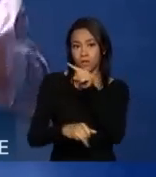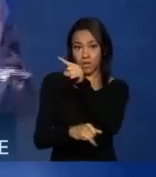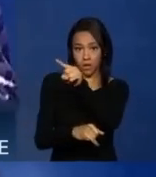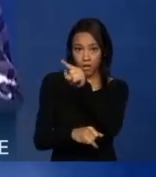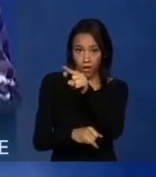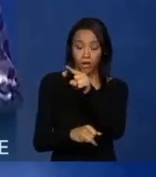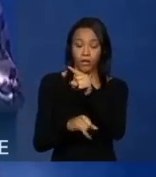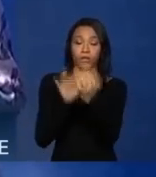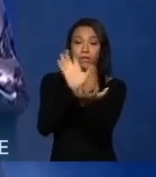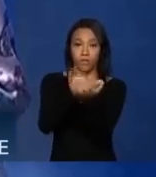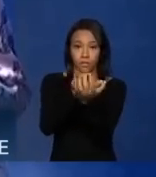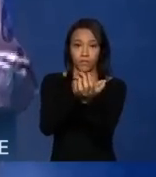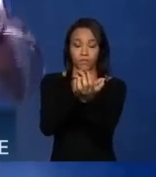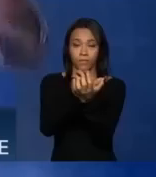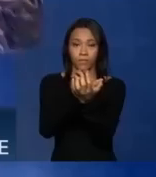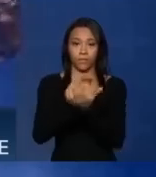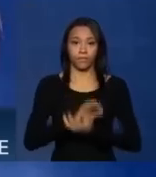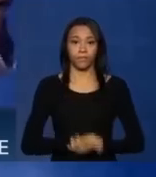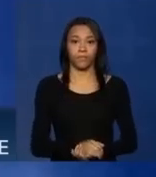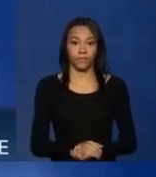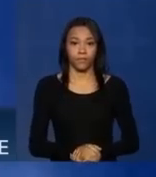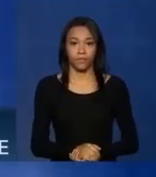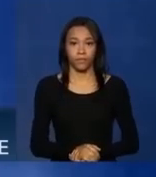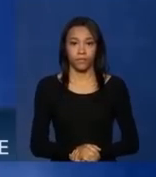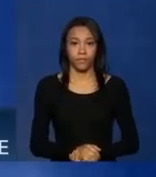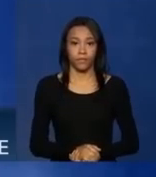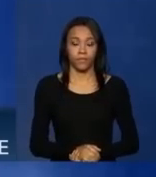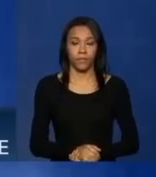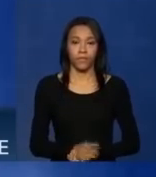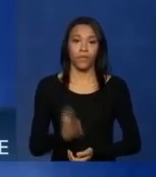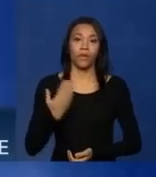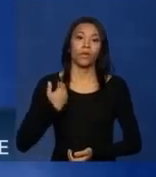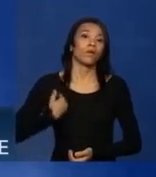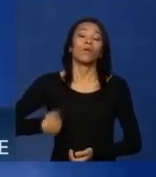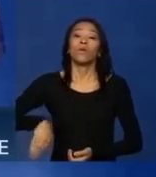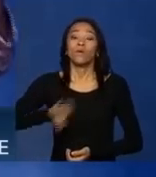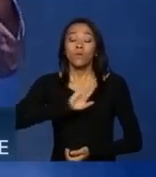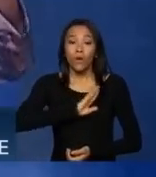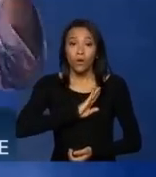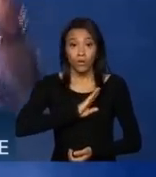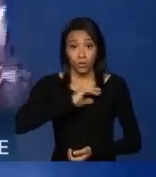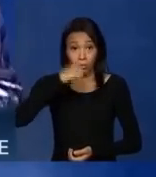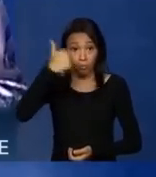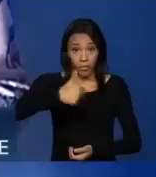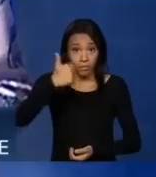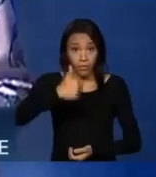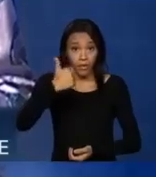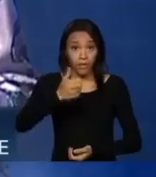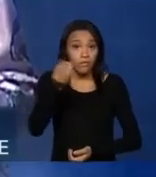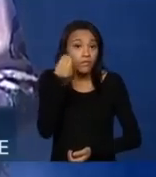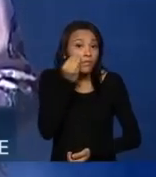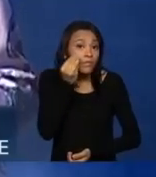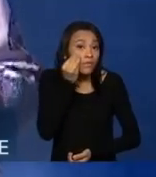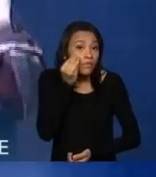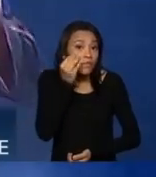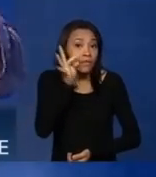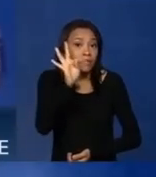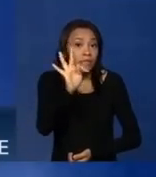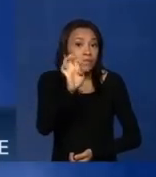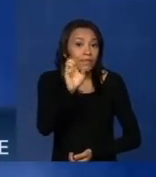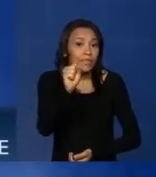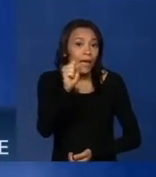nós vamos lançar lá em Pernambuco o nosso primeiro teste do nosso plano de ação